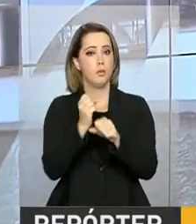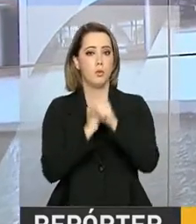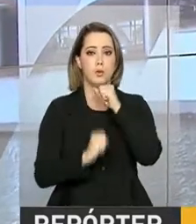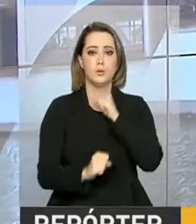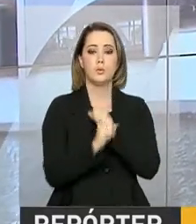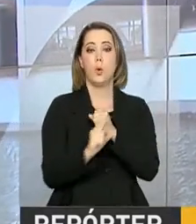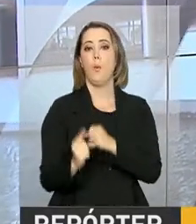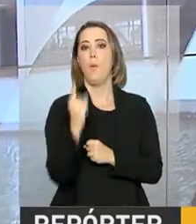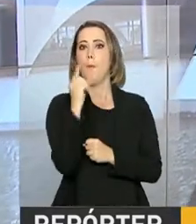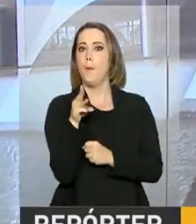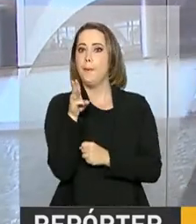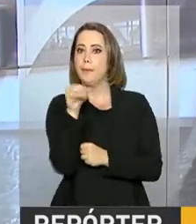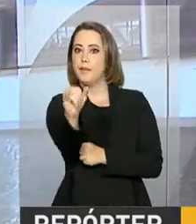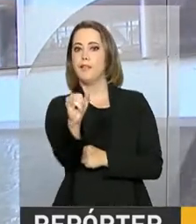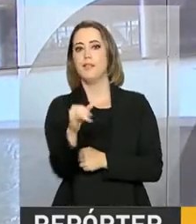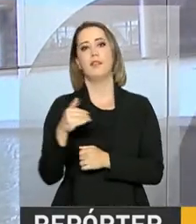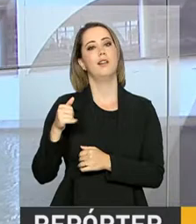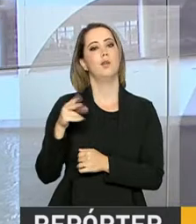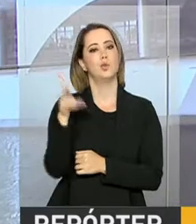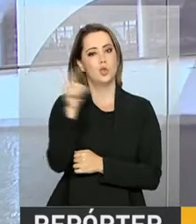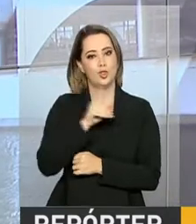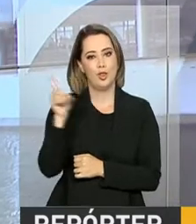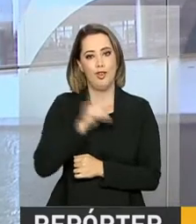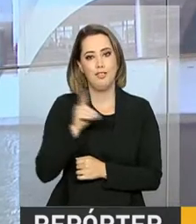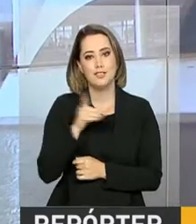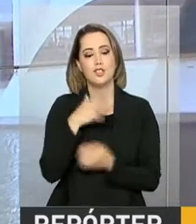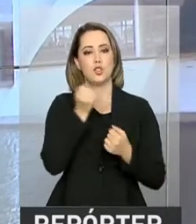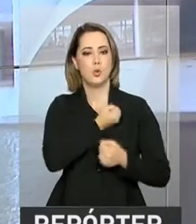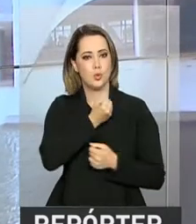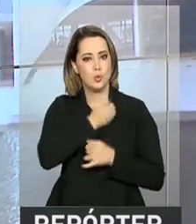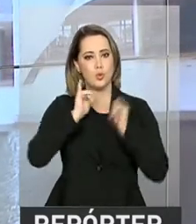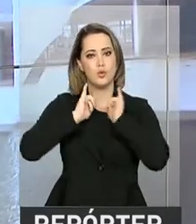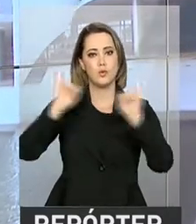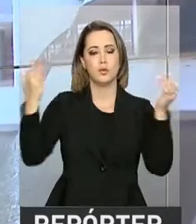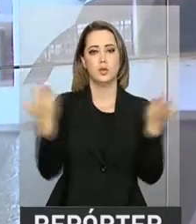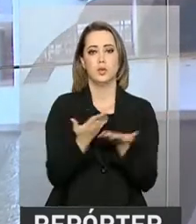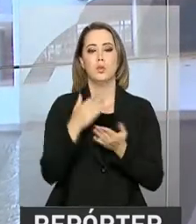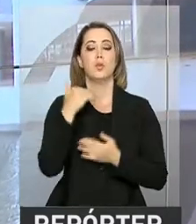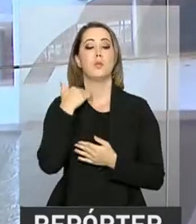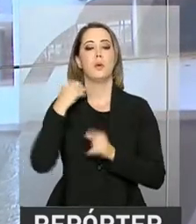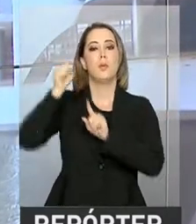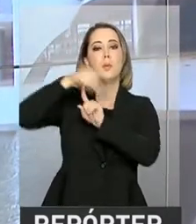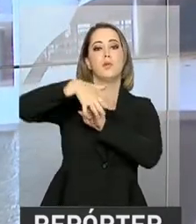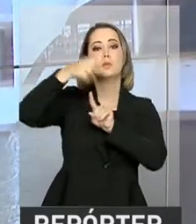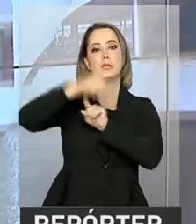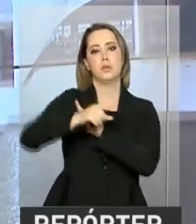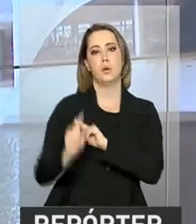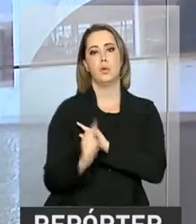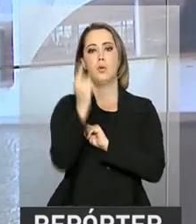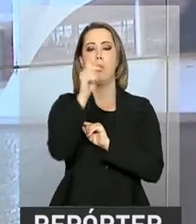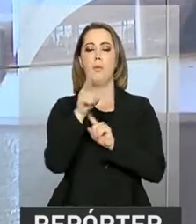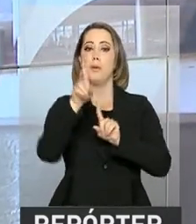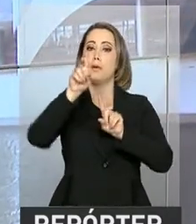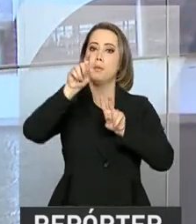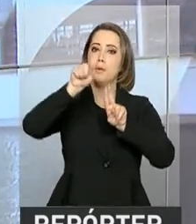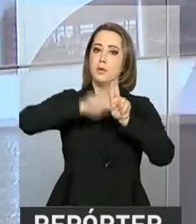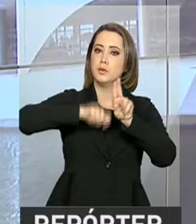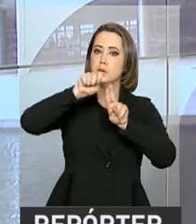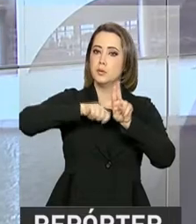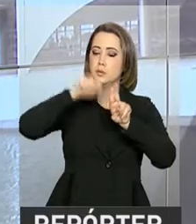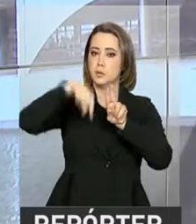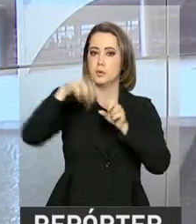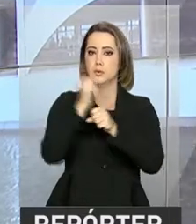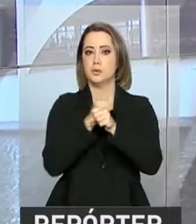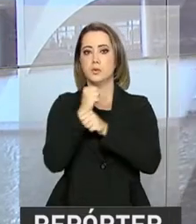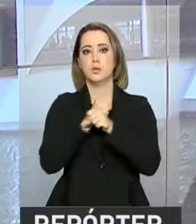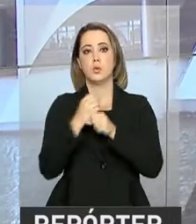360 milhões de dólares. Os dados foram divulgados hoje pelo Banco Central. No primeiro bimestre deste ano, os